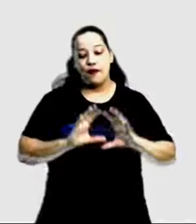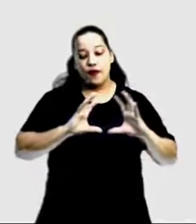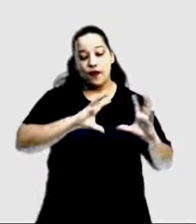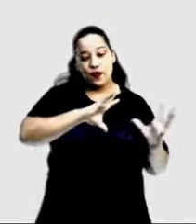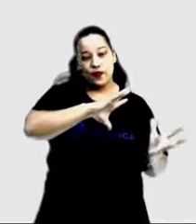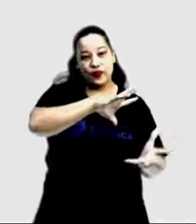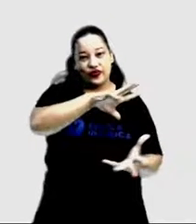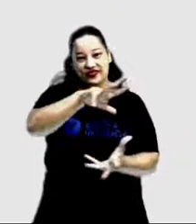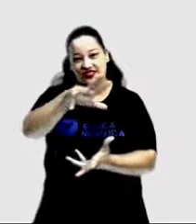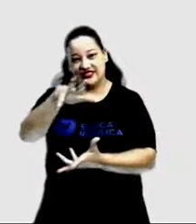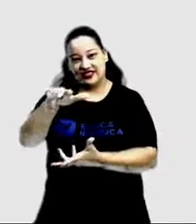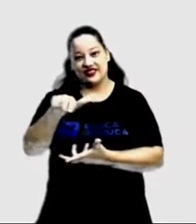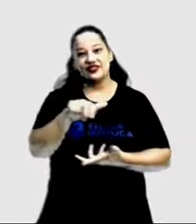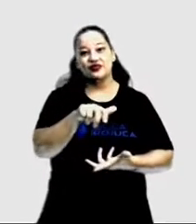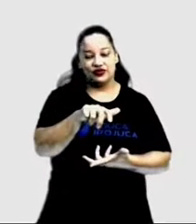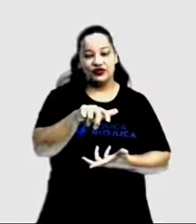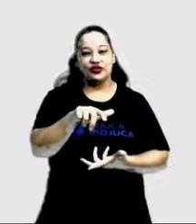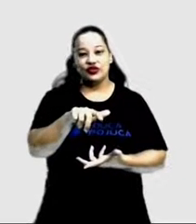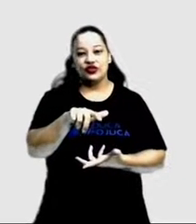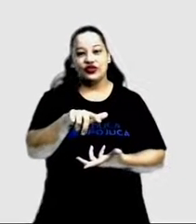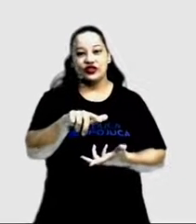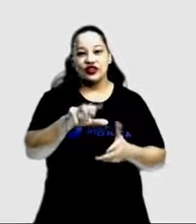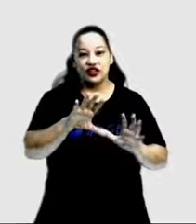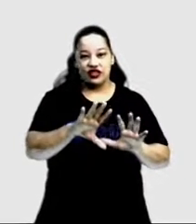planetária em superfície